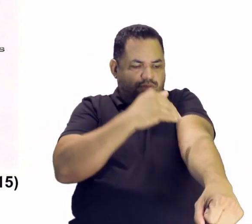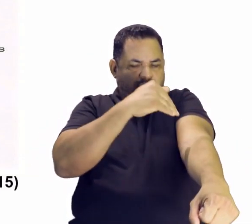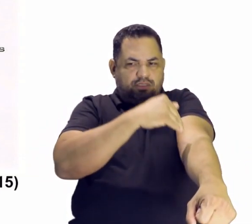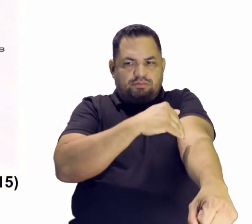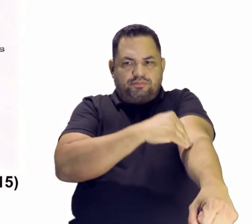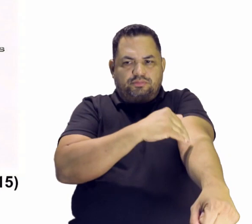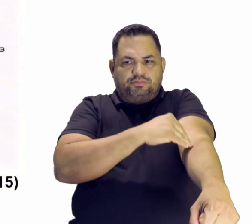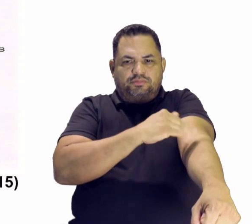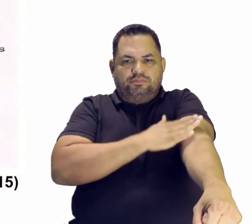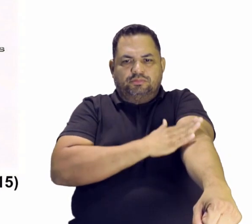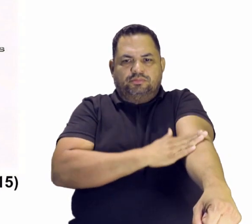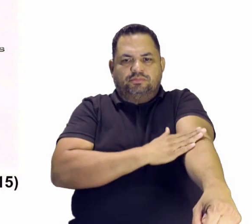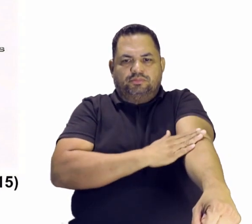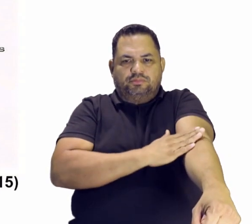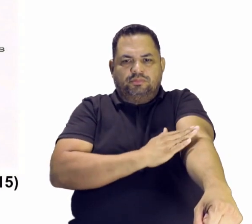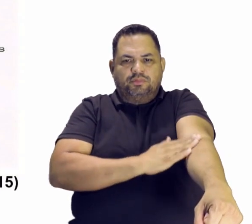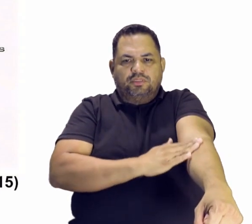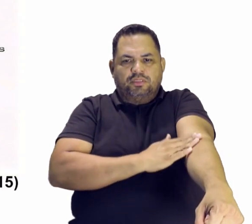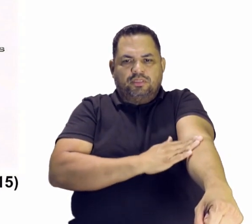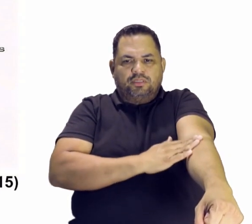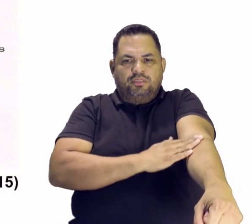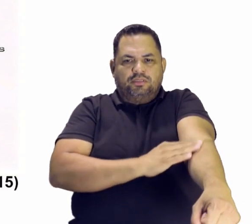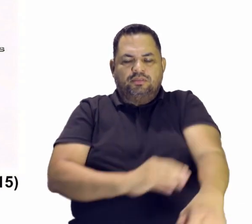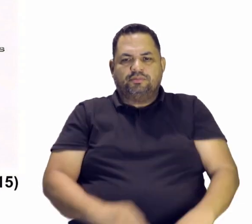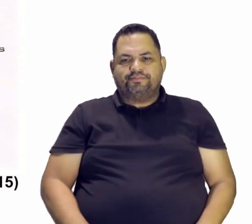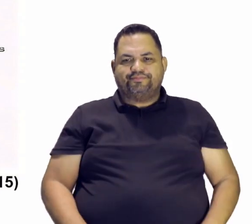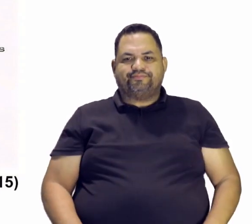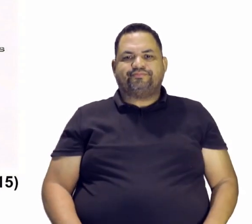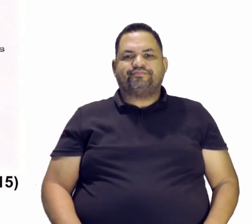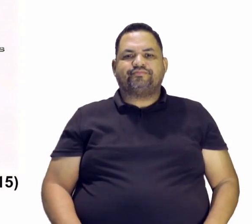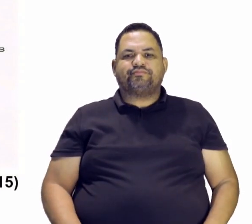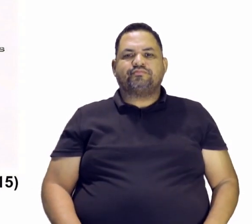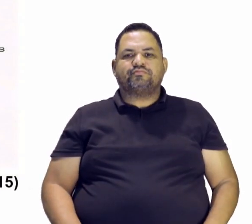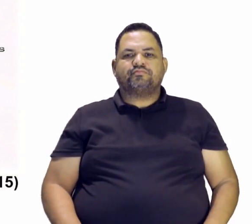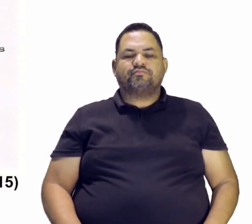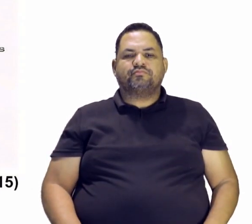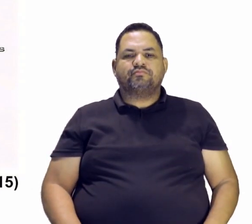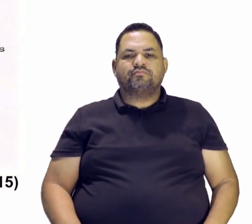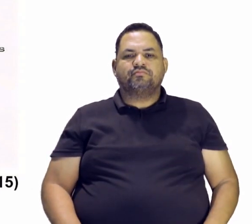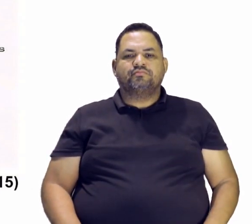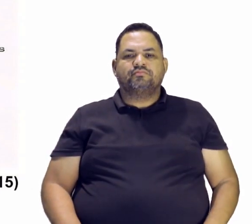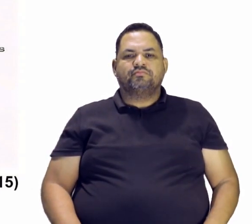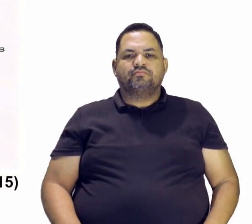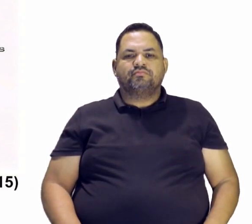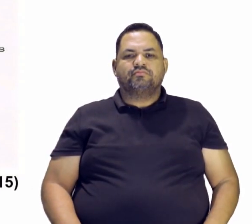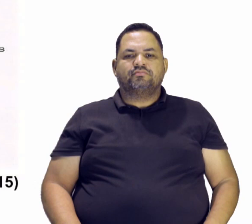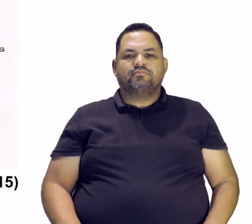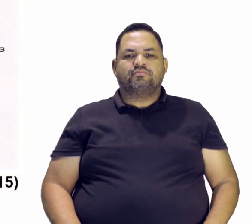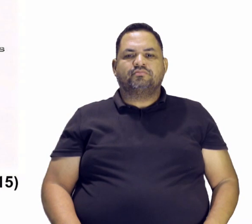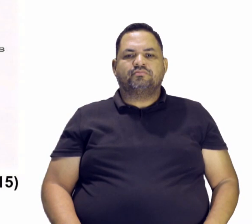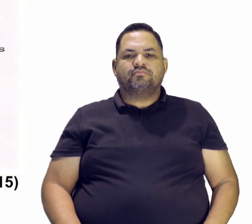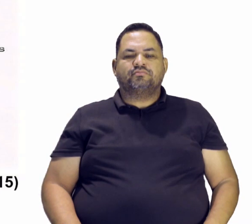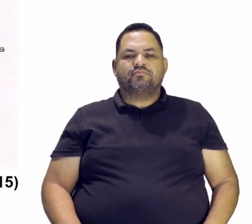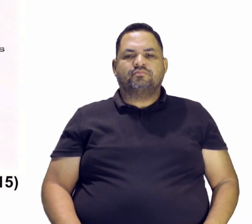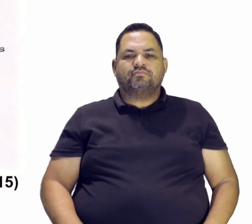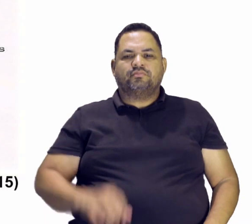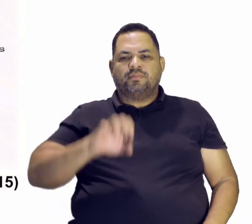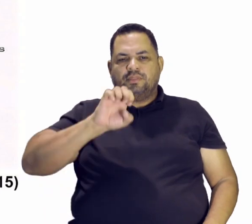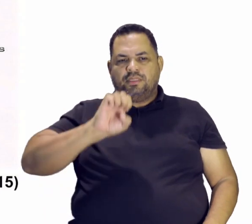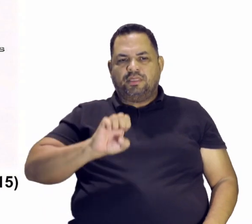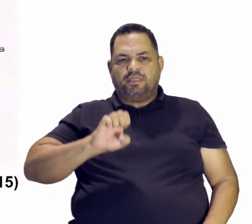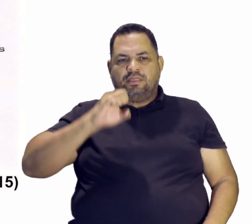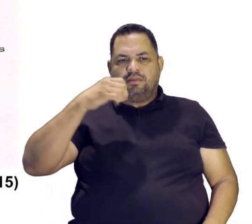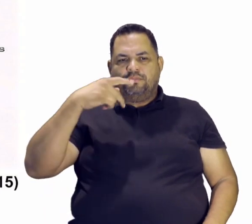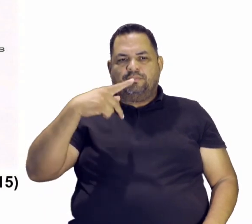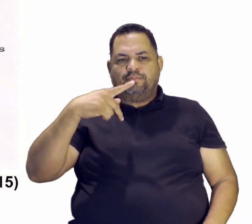temos esse primeiro momento aqui para ampliar e mostrar para você. Então, o epimísio, ele vai ser